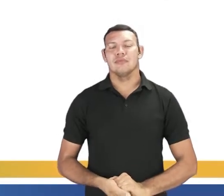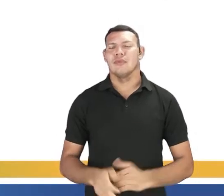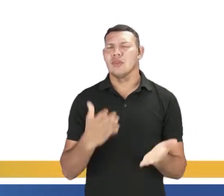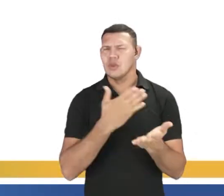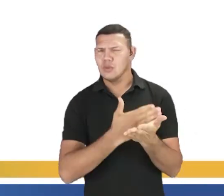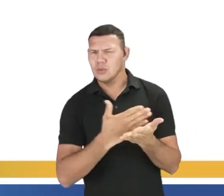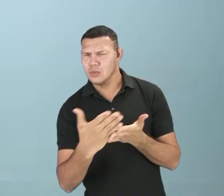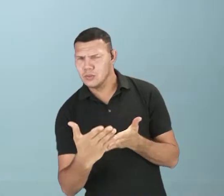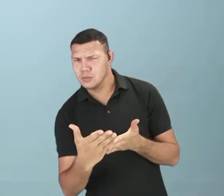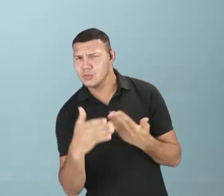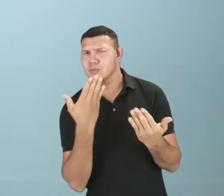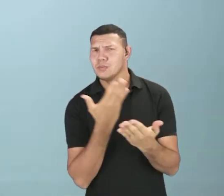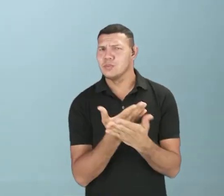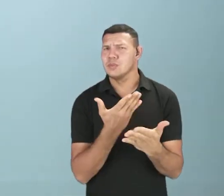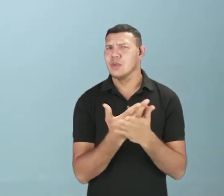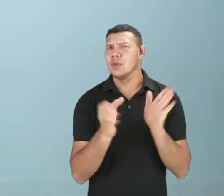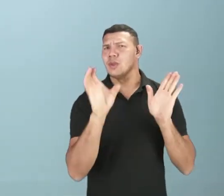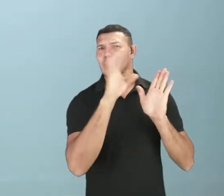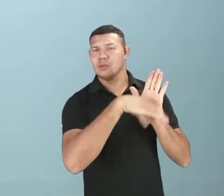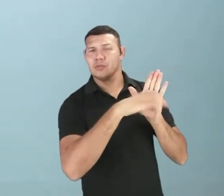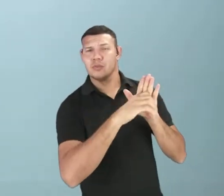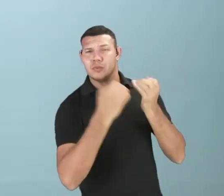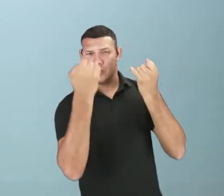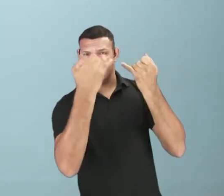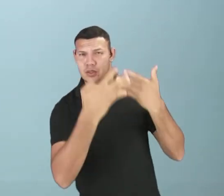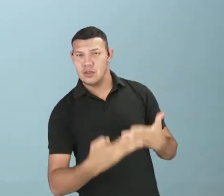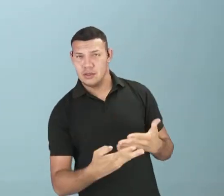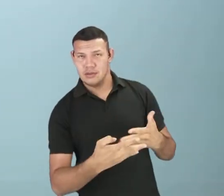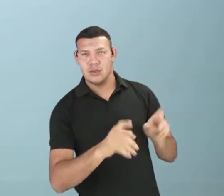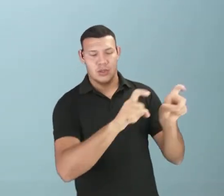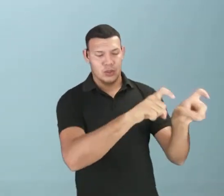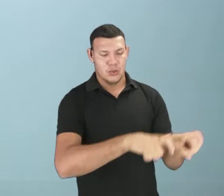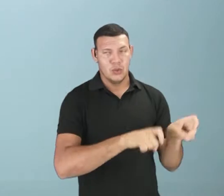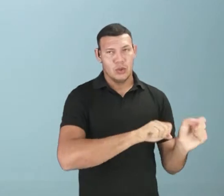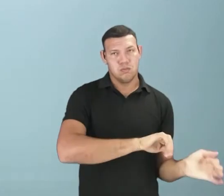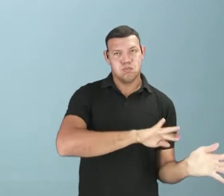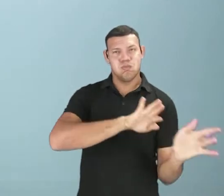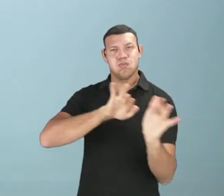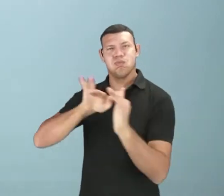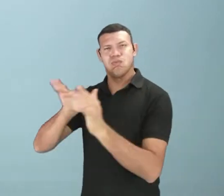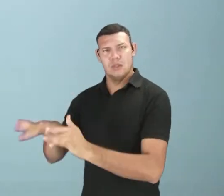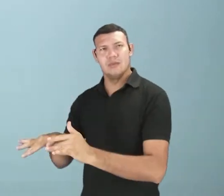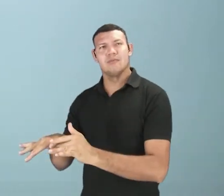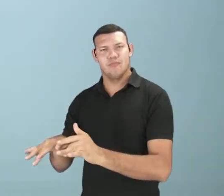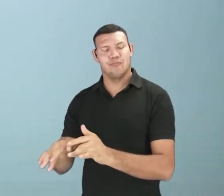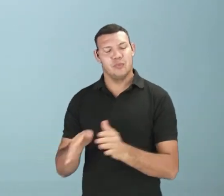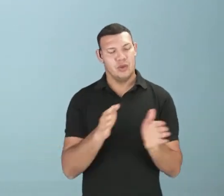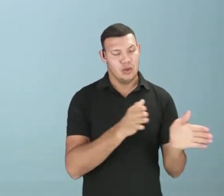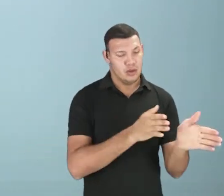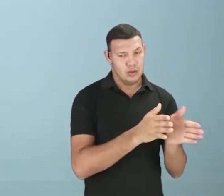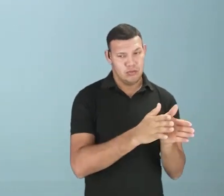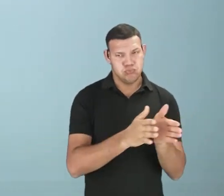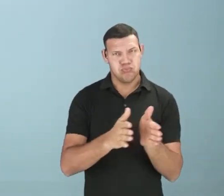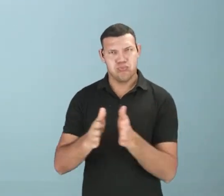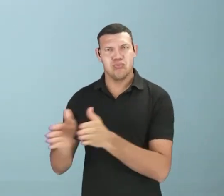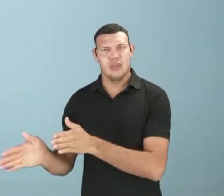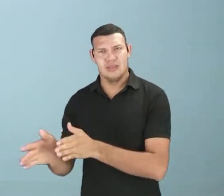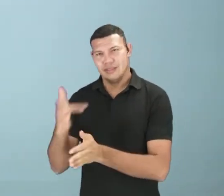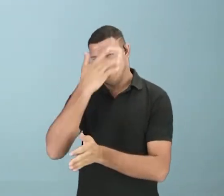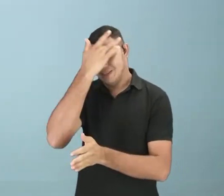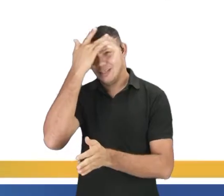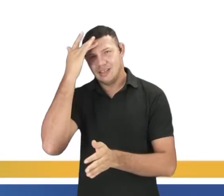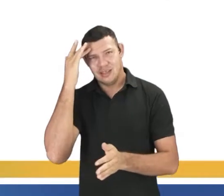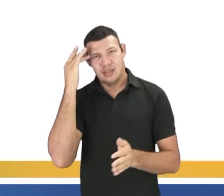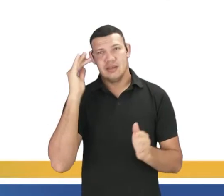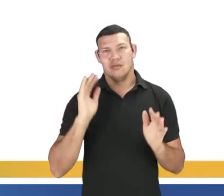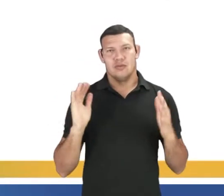começar a nossa aula, eu quero falar um conceito sobre o êxodo rural. O êxodo rural corresponde ao processo de migração em massa